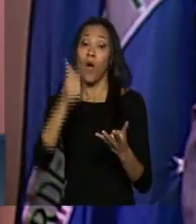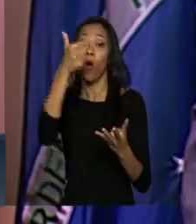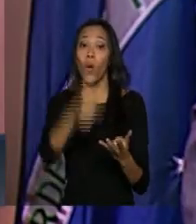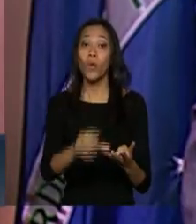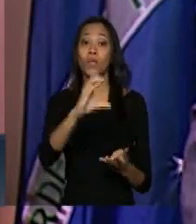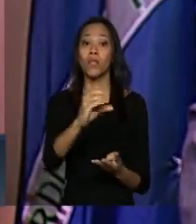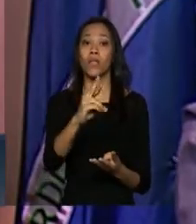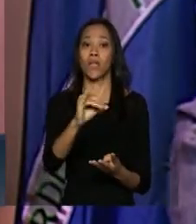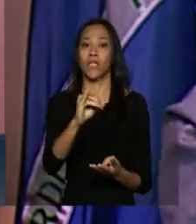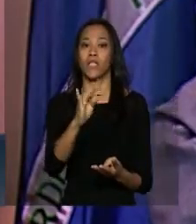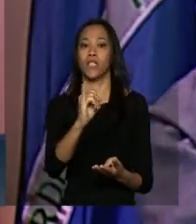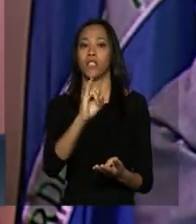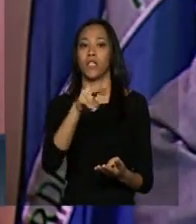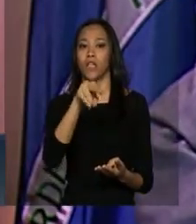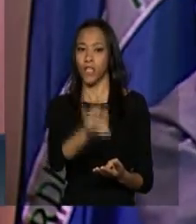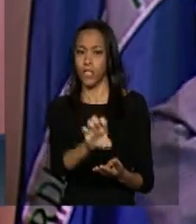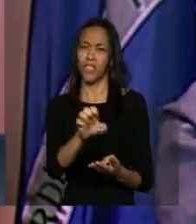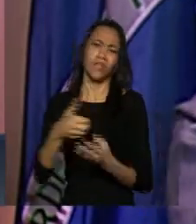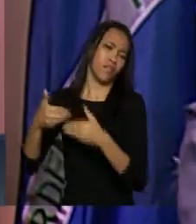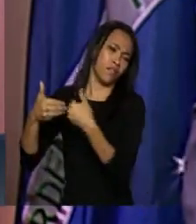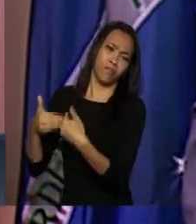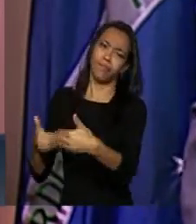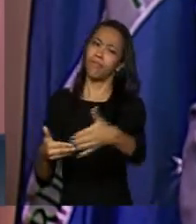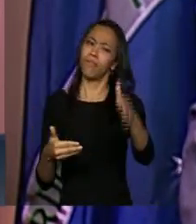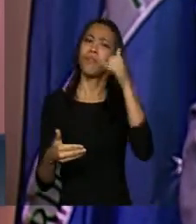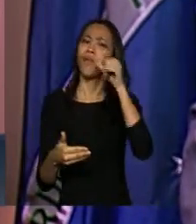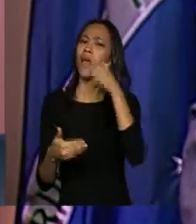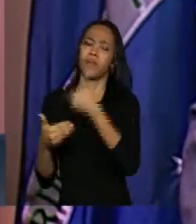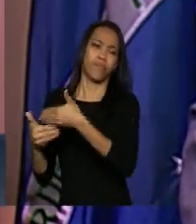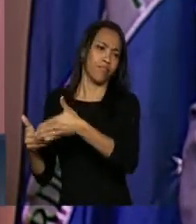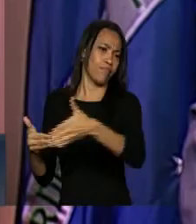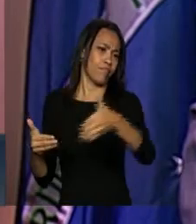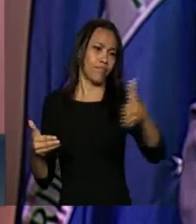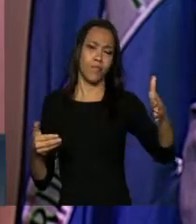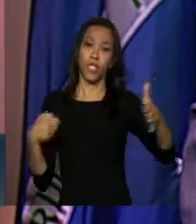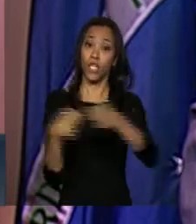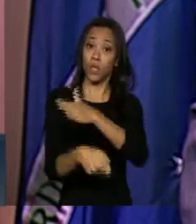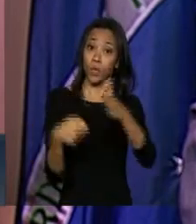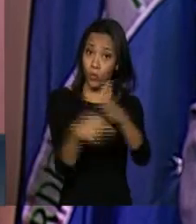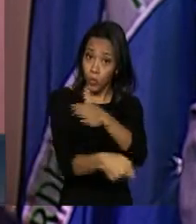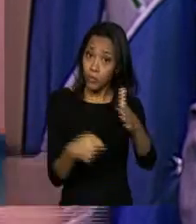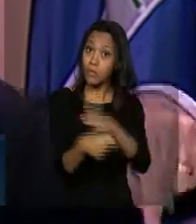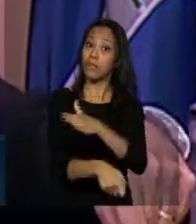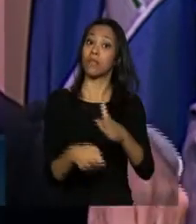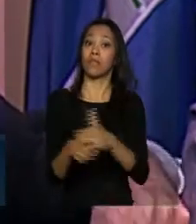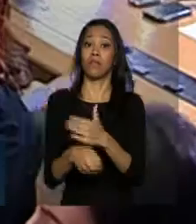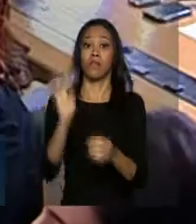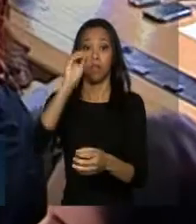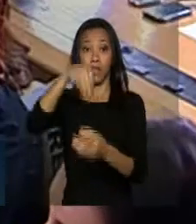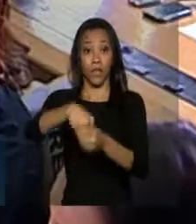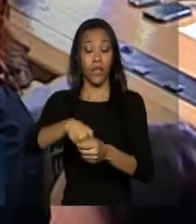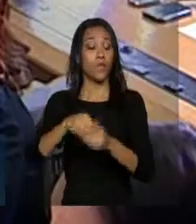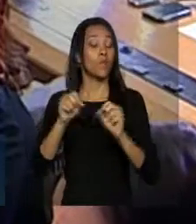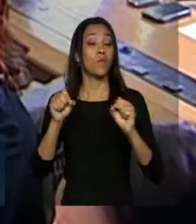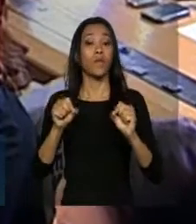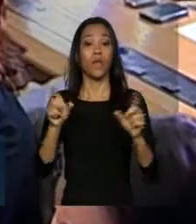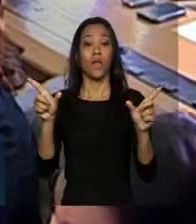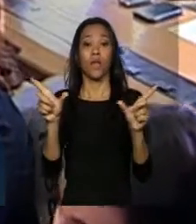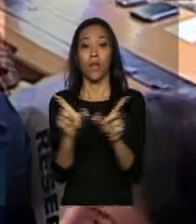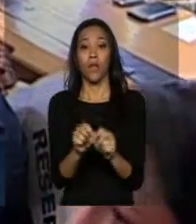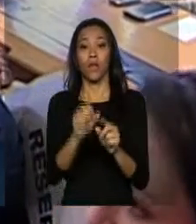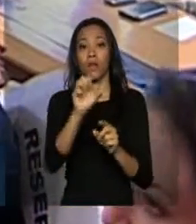estendo a todas as outras amigas de longa data, militantes do SUS, de um SUS que dá